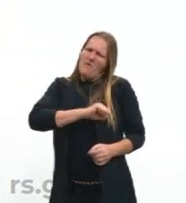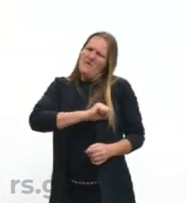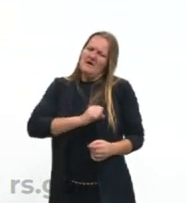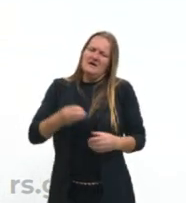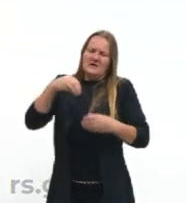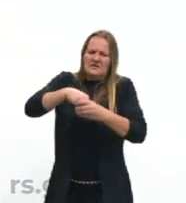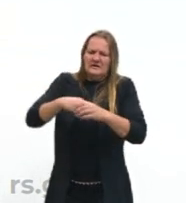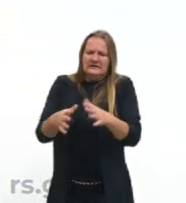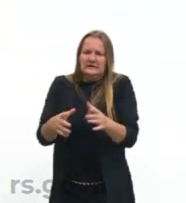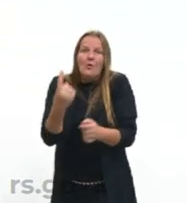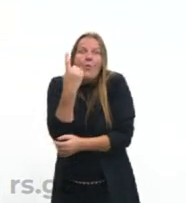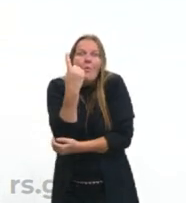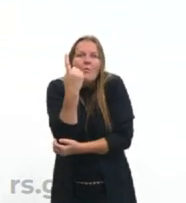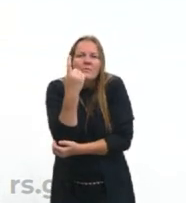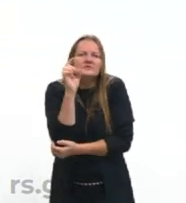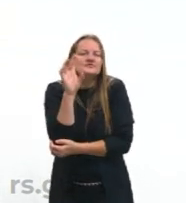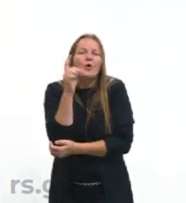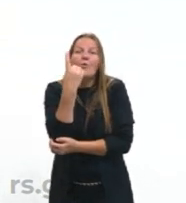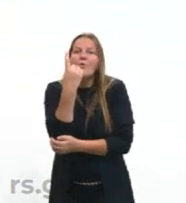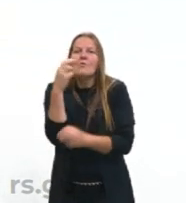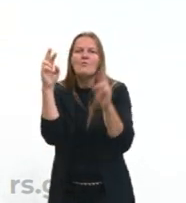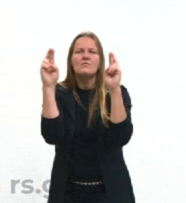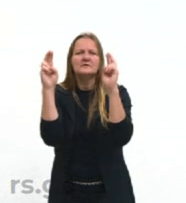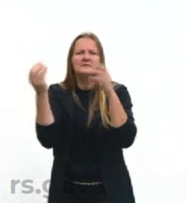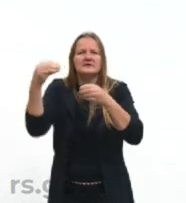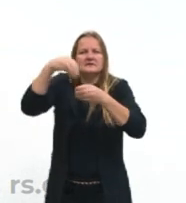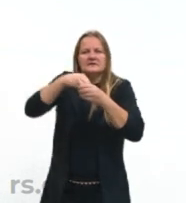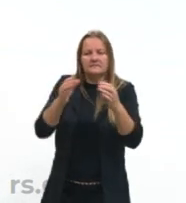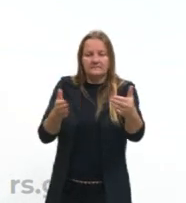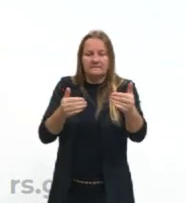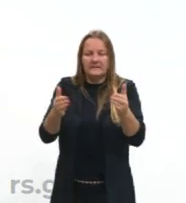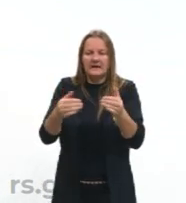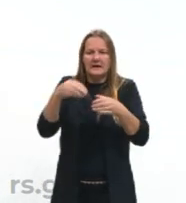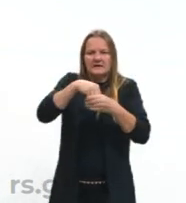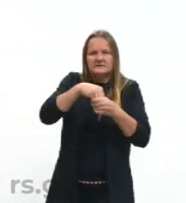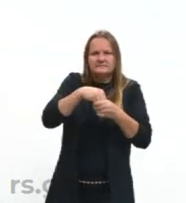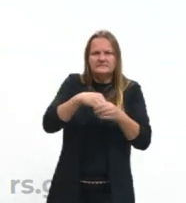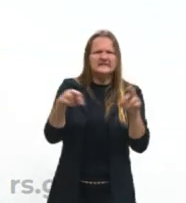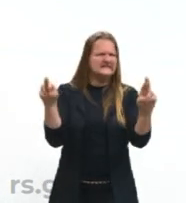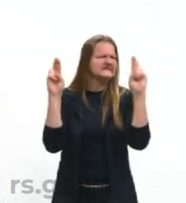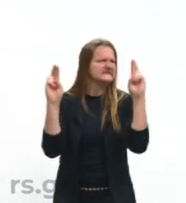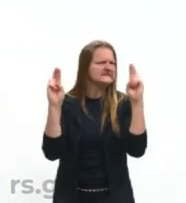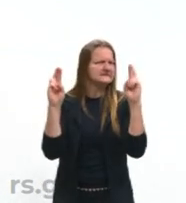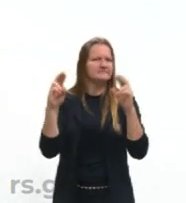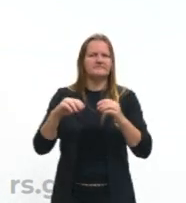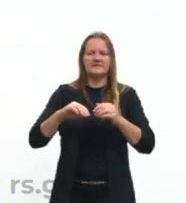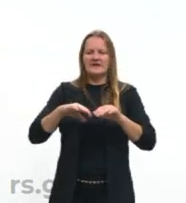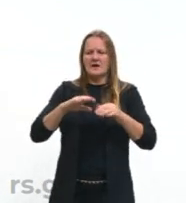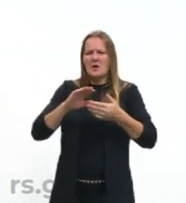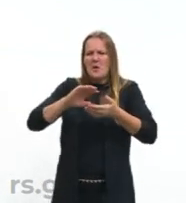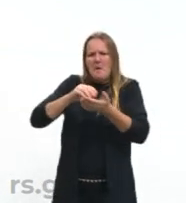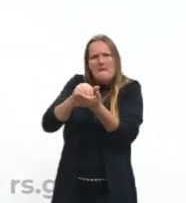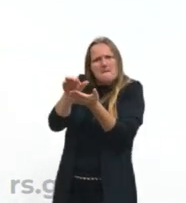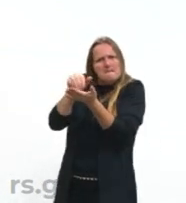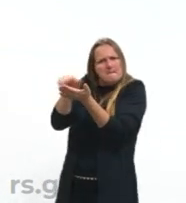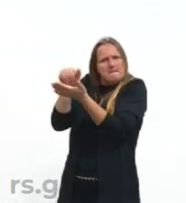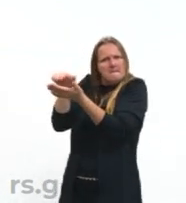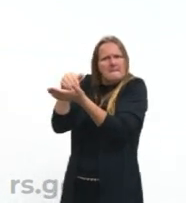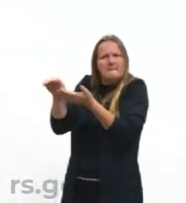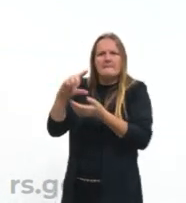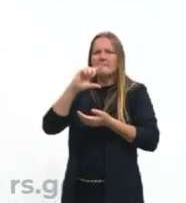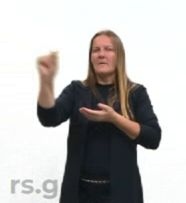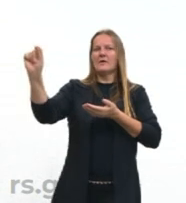caixa foi esperança por isso que pense que até hoje nós temos a esperança de que os males irão terminar